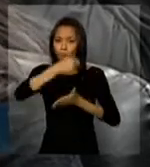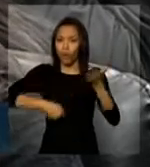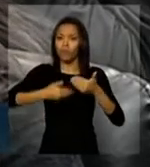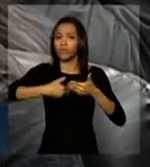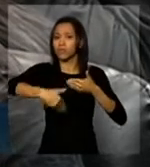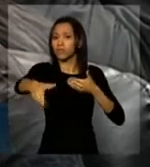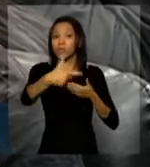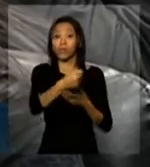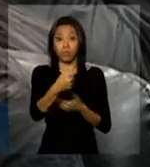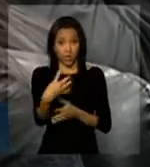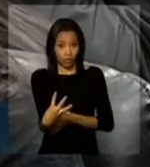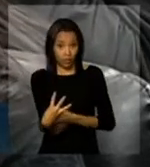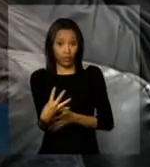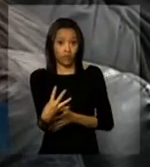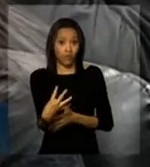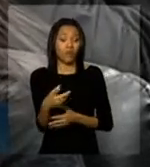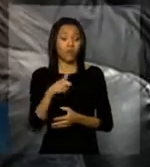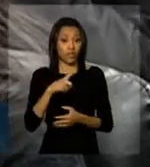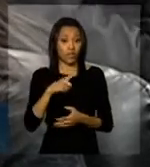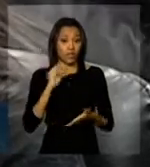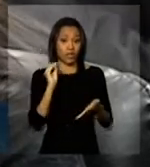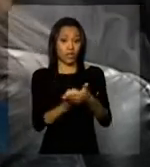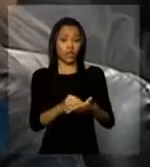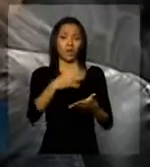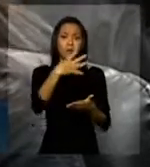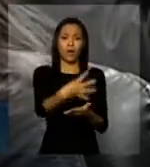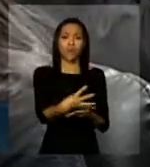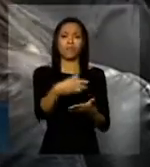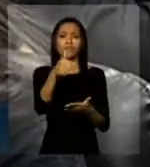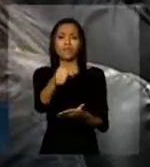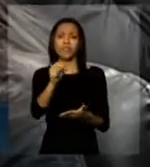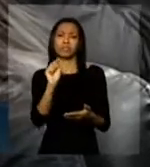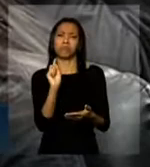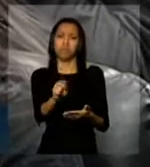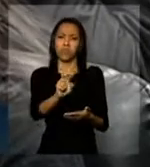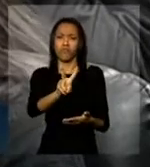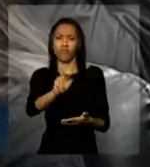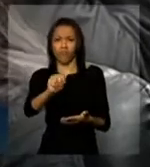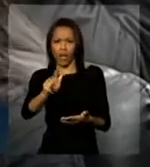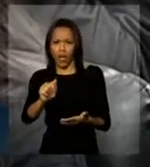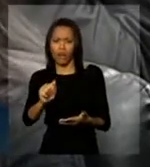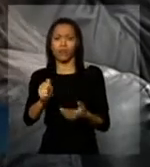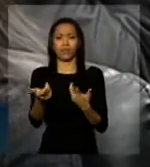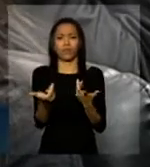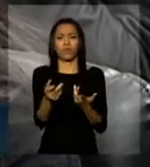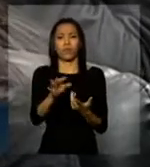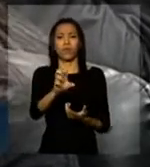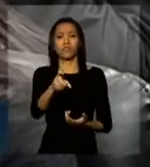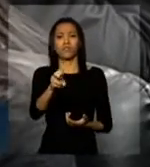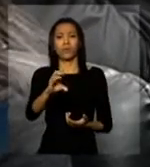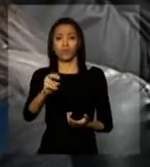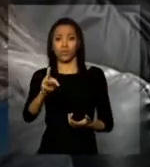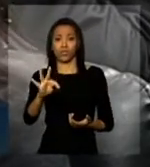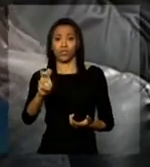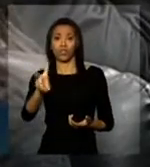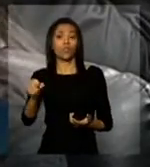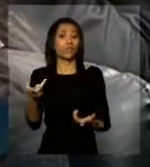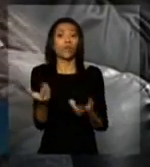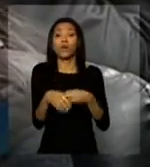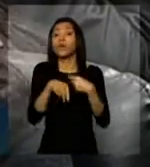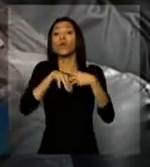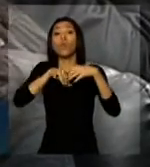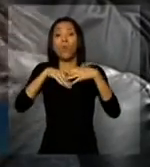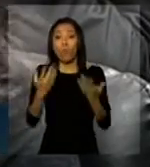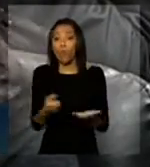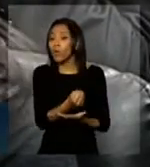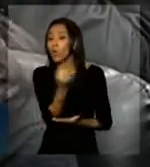2014? Havia uma previsão de 47 mil vagas no executivo e de despesa também. Quais são os novos números e que concursos